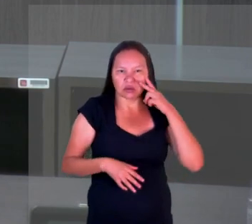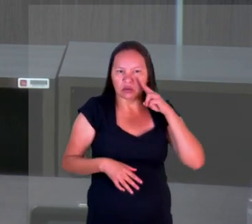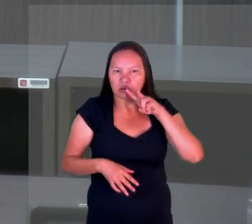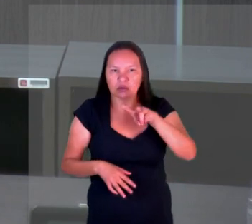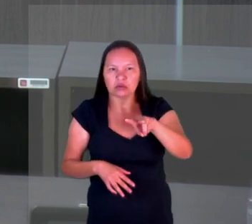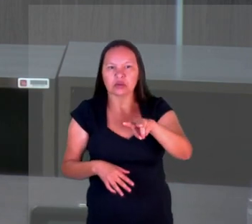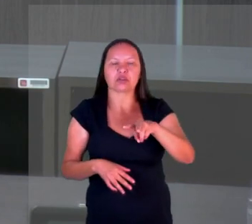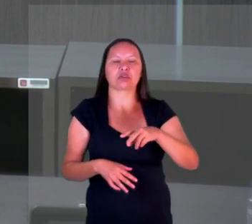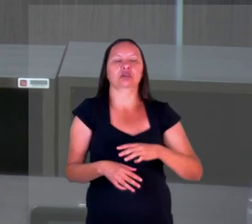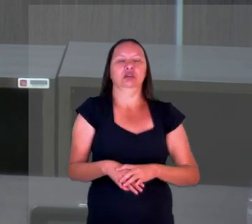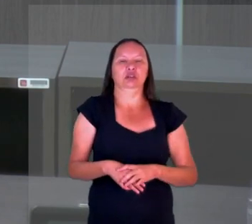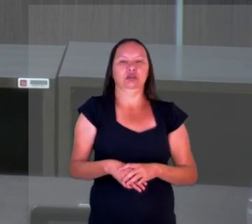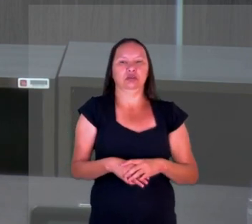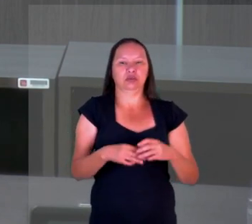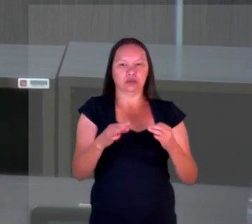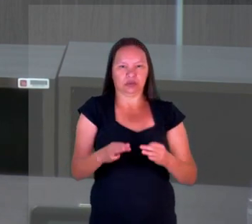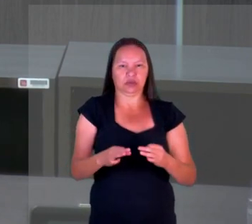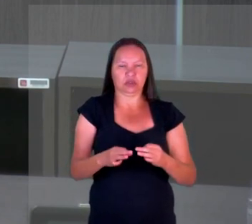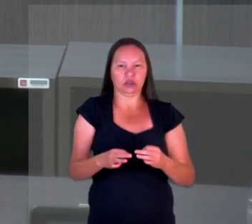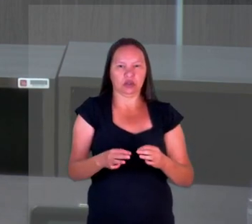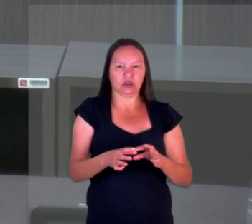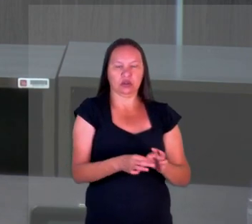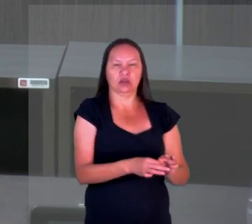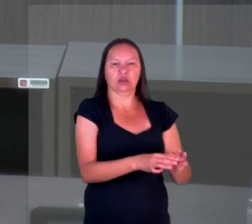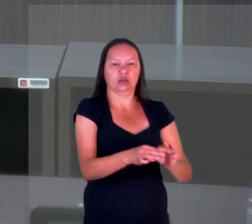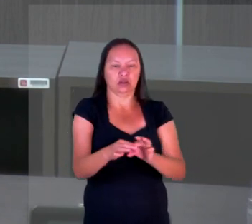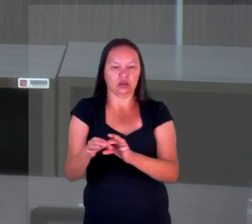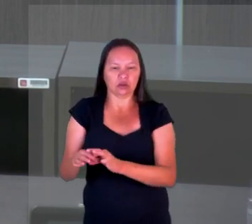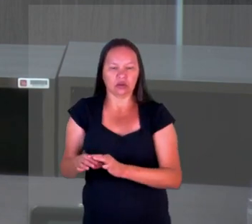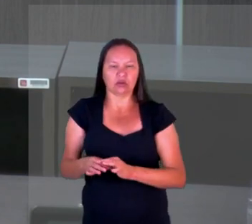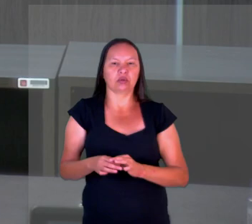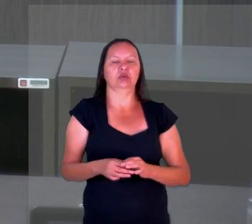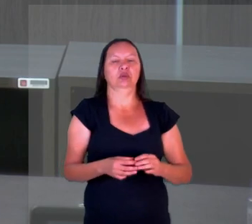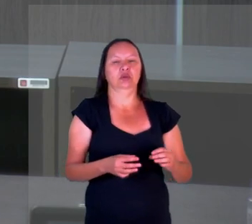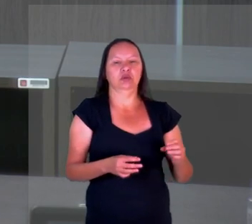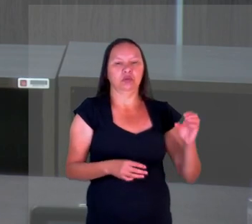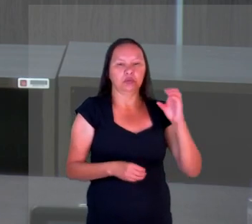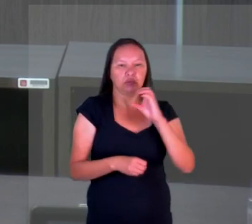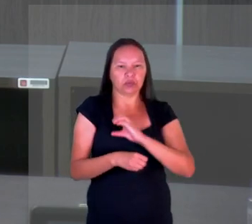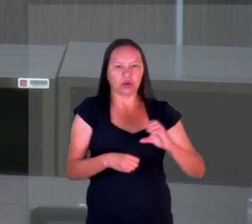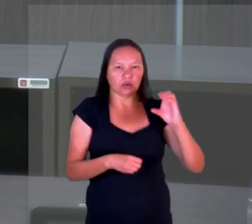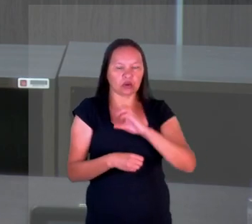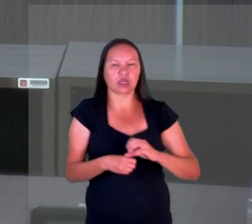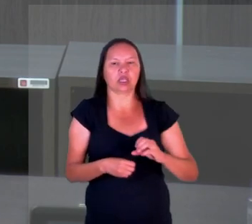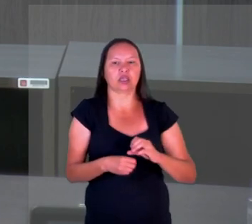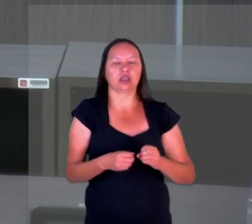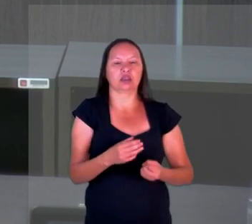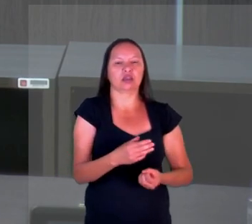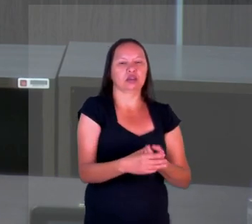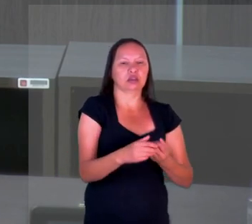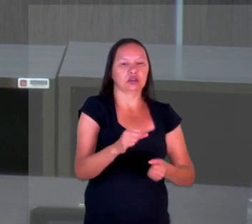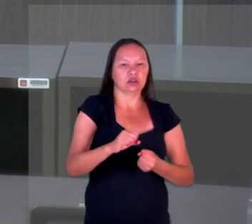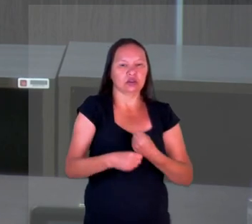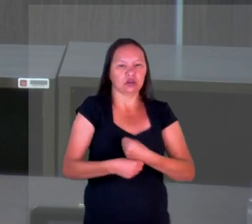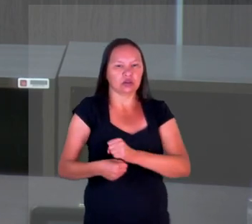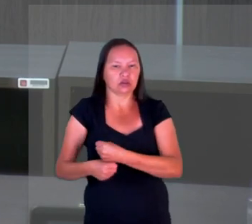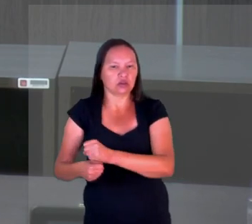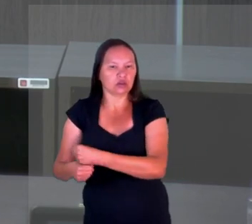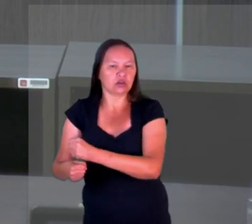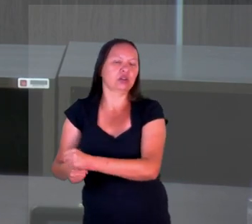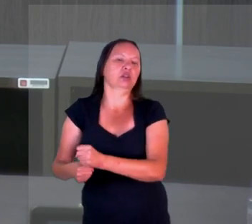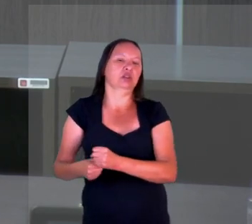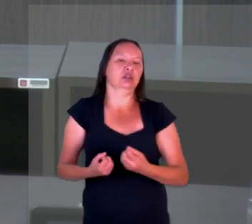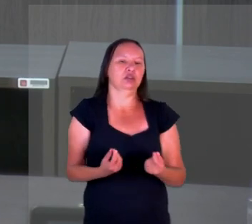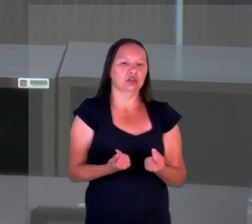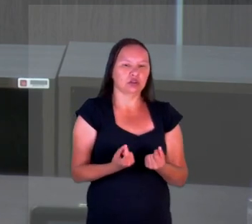boa expectativa Os projetos que tramitam pelo congresso né de reforma inclusive tributária que almejam de